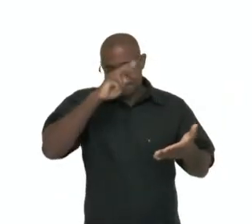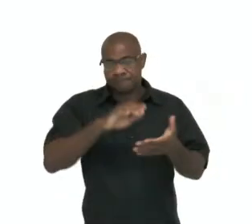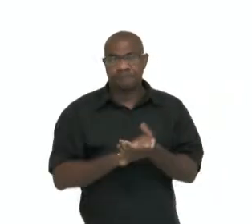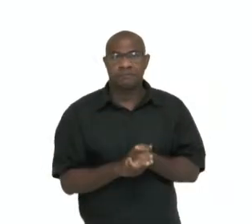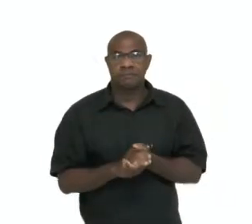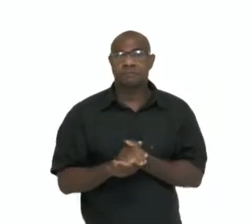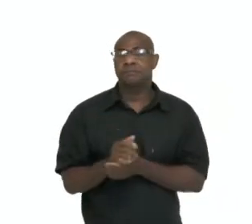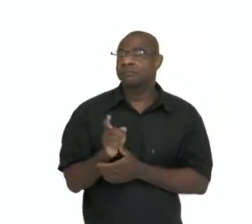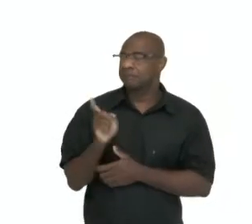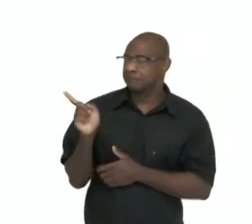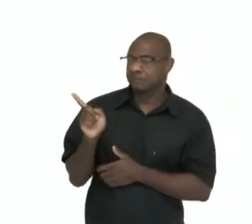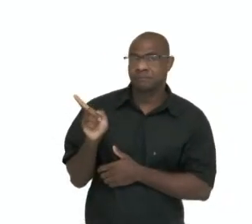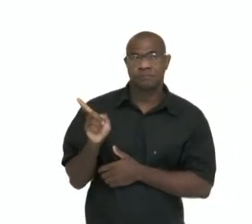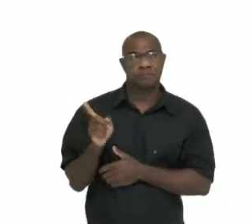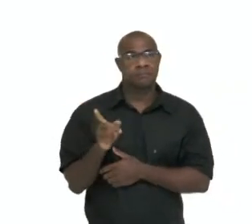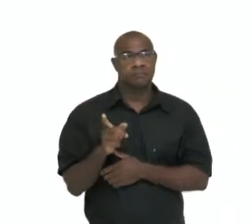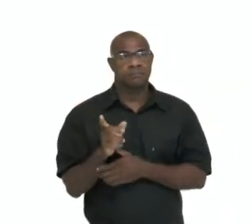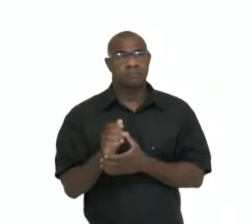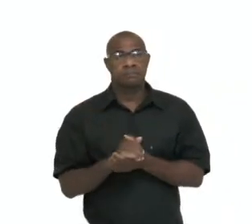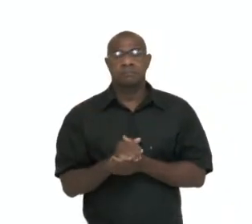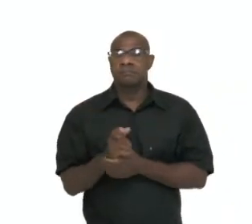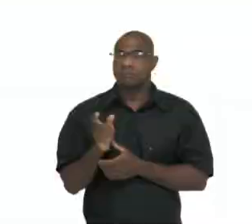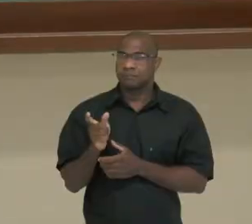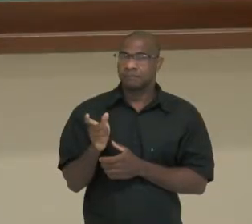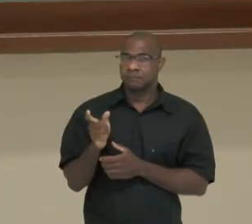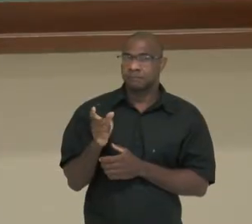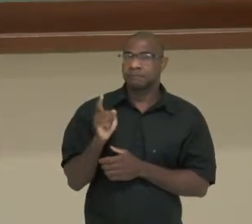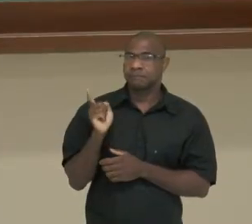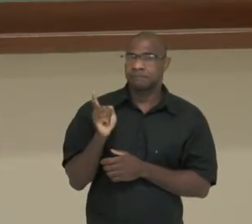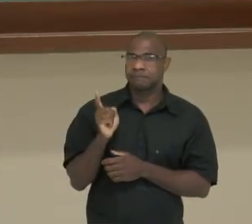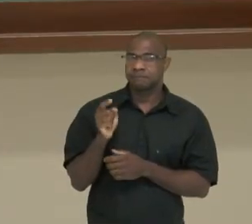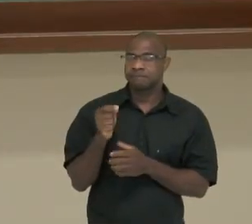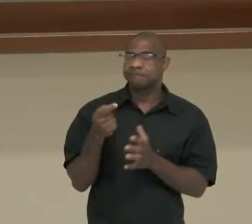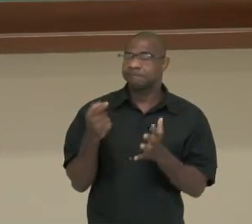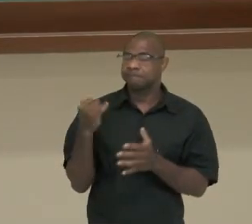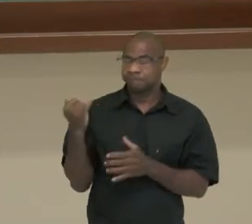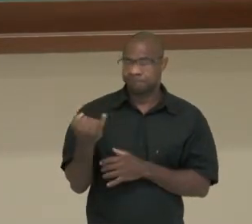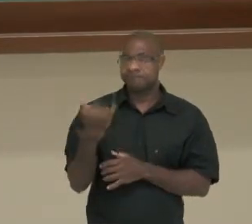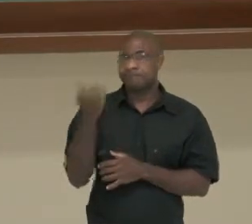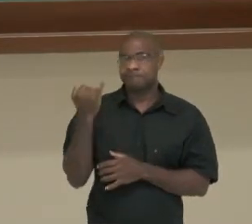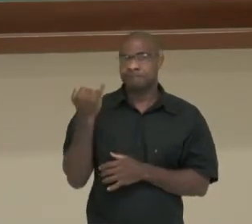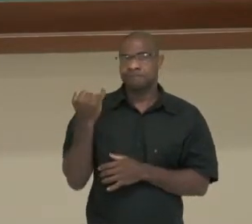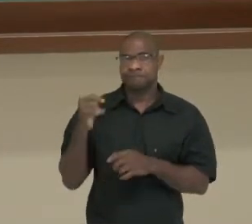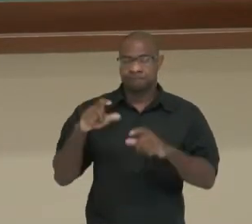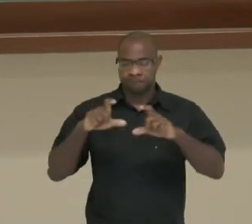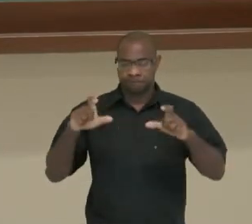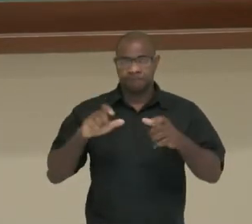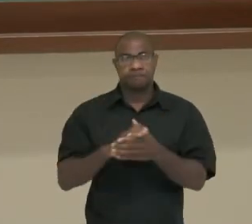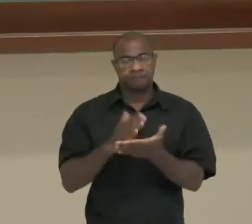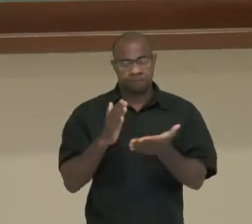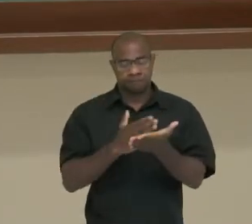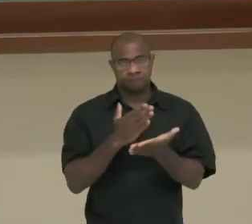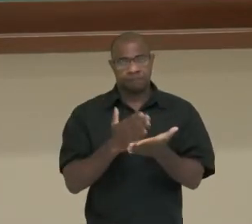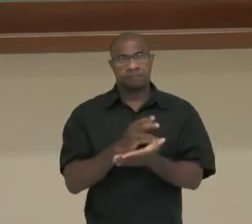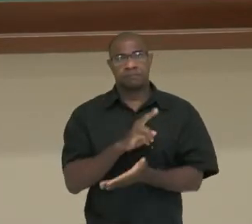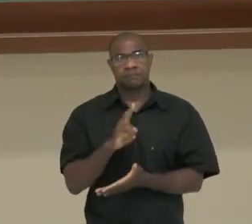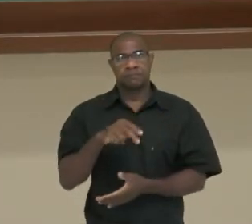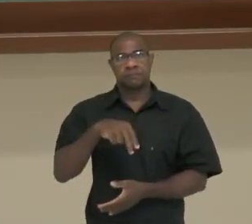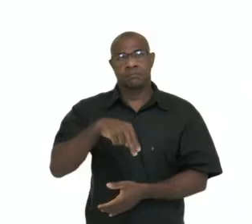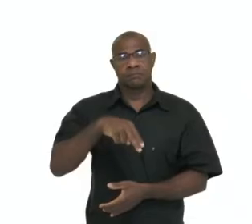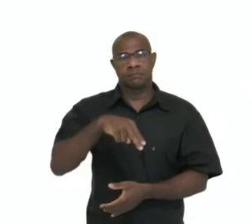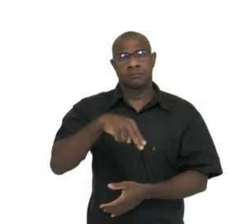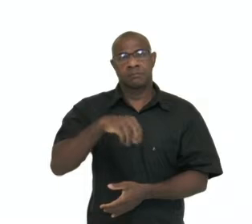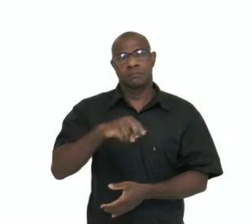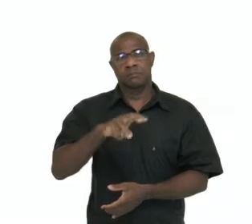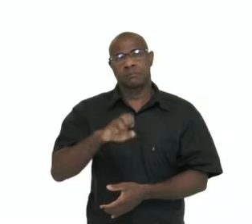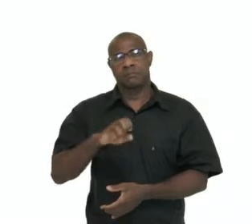é importante para o caráter jornalístico do romance Nove Noites. O livro Nove Noites, né, de Bernardo de